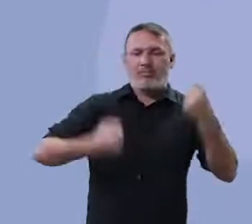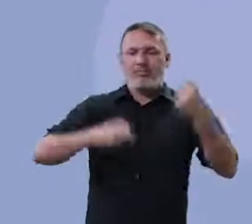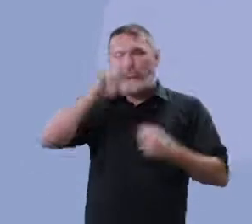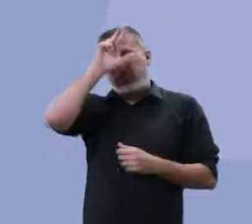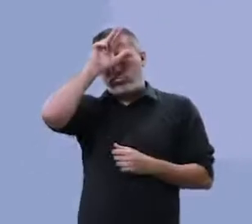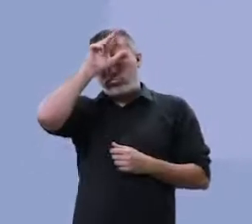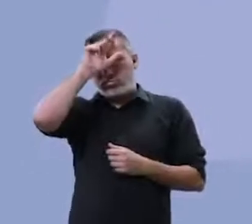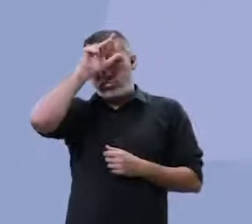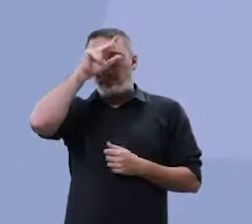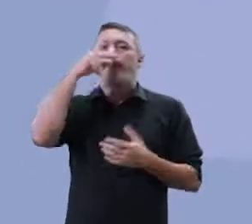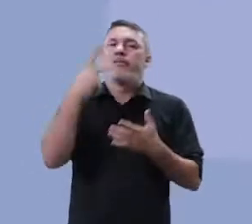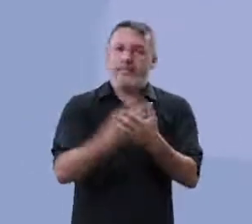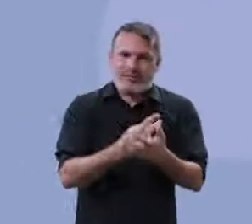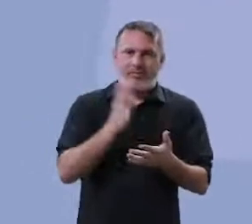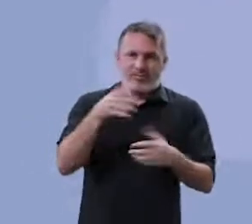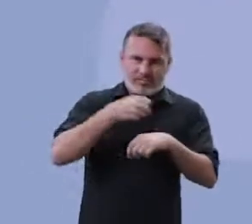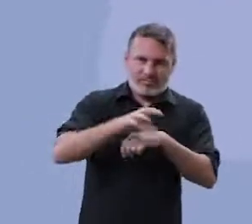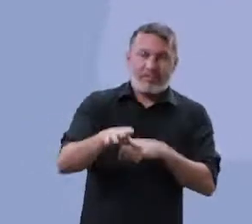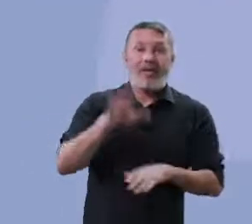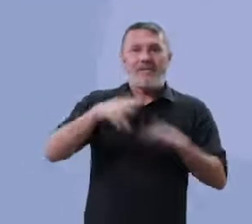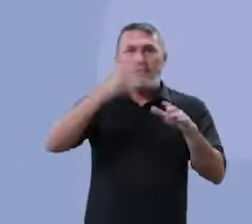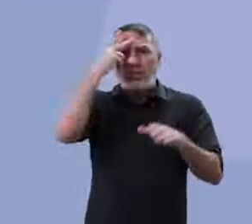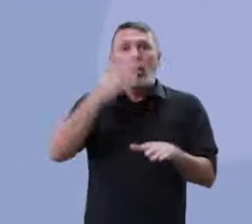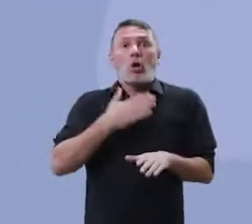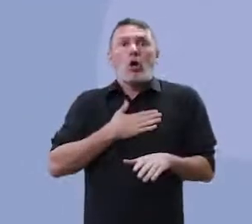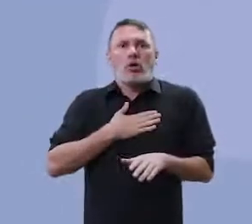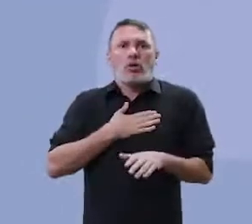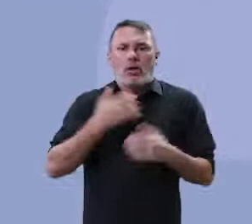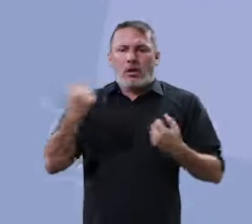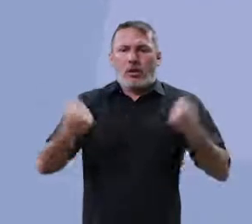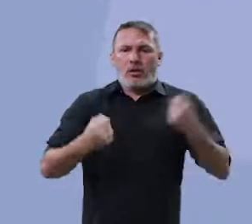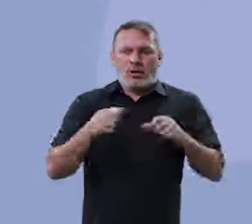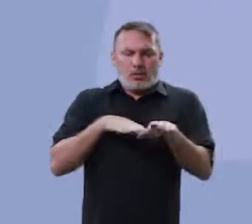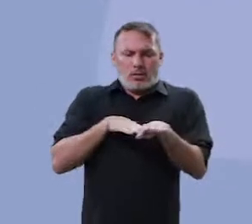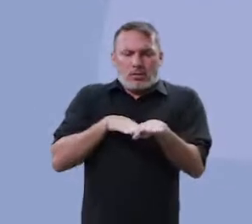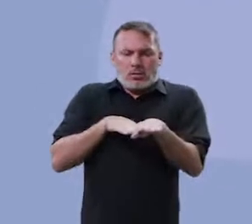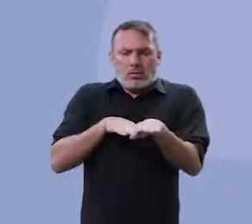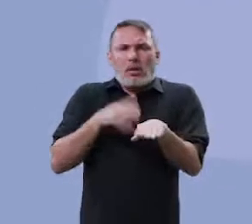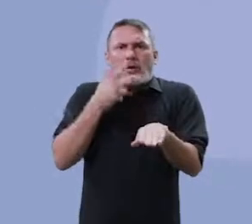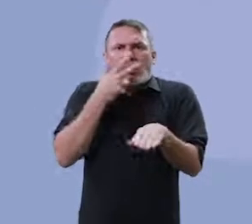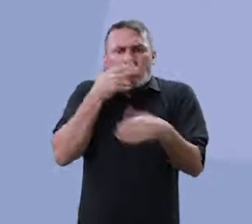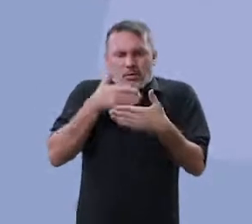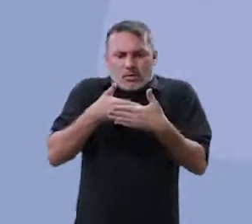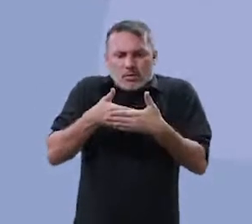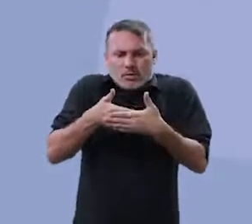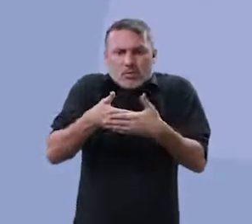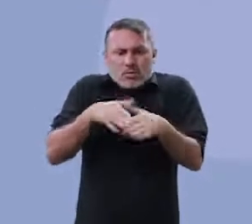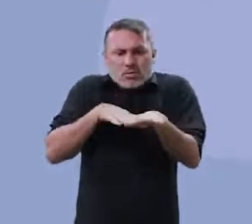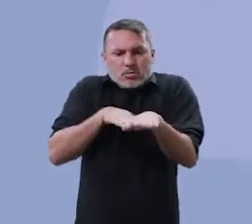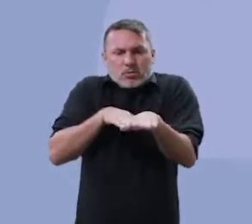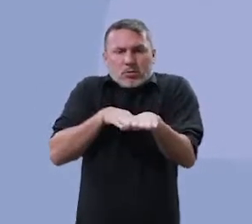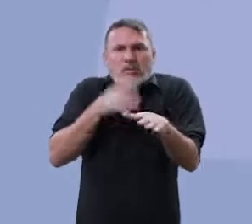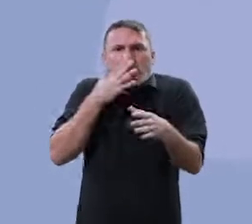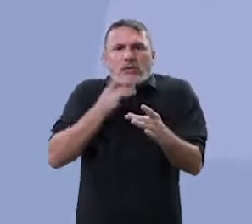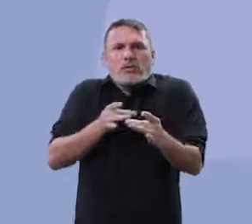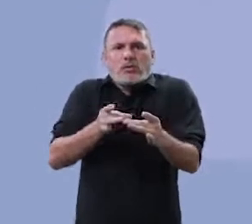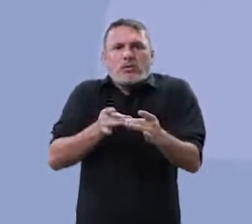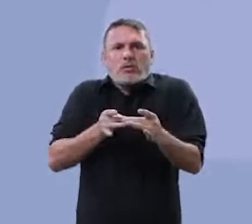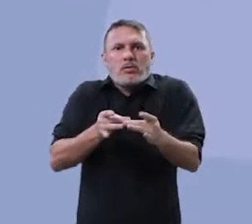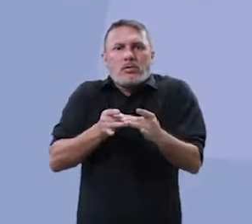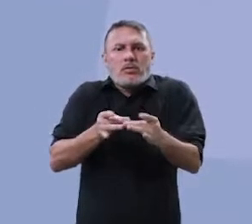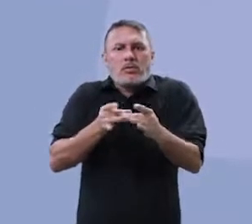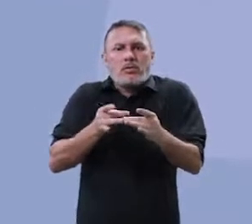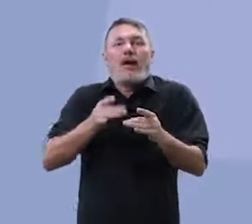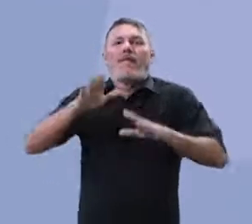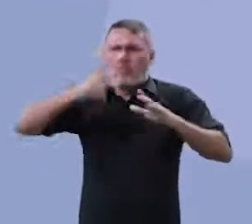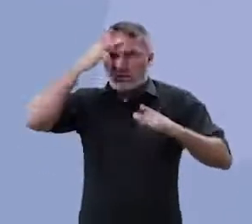alcoolizado, falamos com vocês. Dirigir colado, às vezes o veículo da frente, às vezes tem pessoas ali que respeitam, isso ocorre